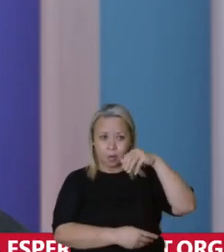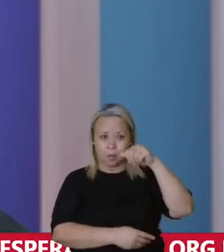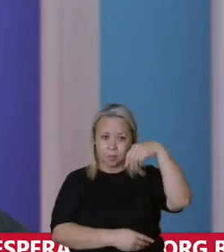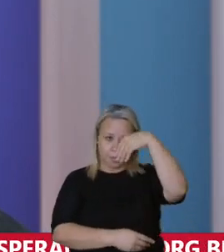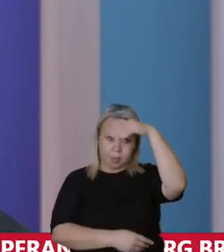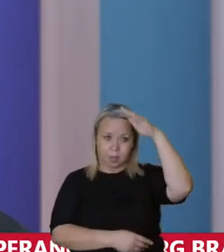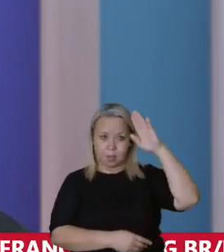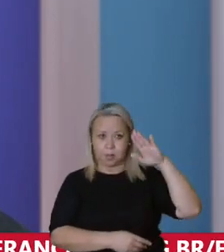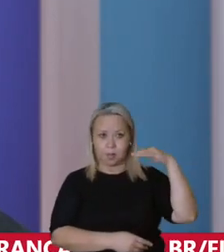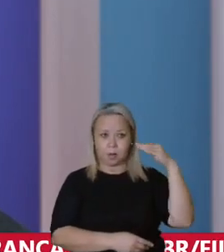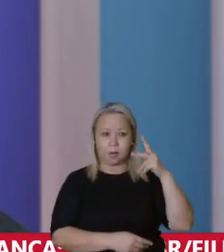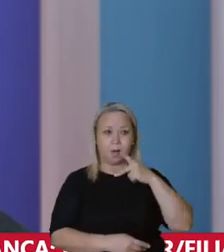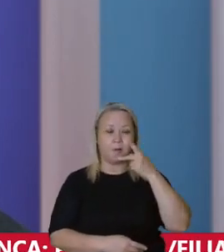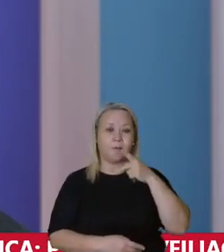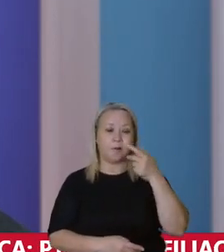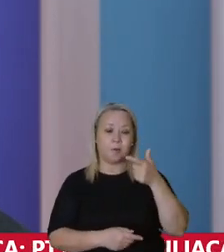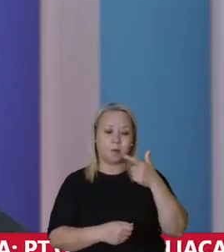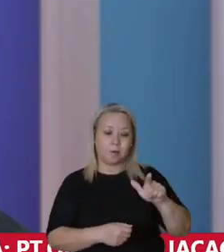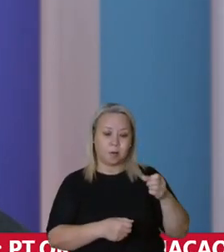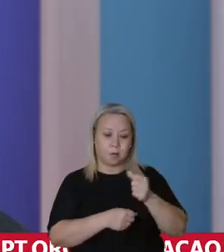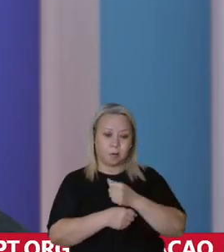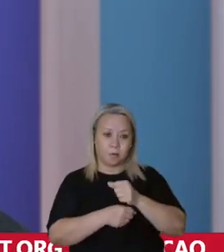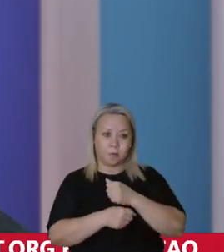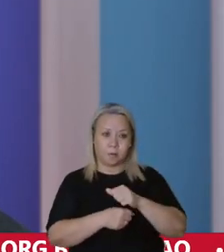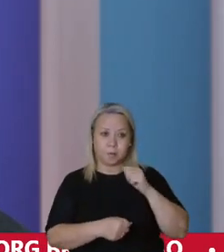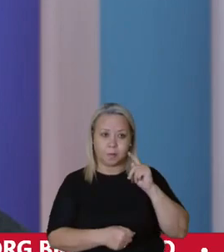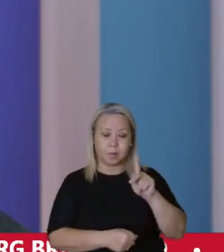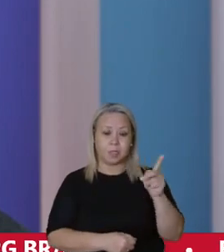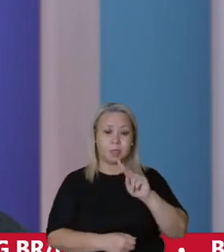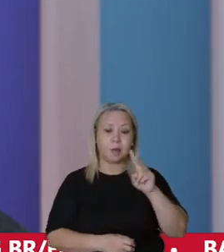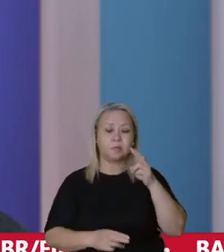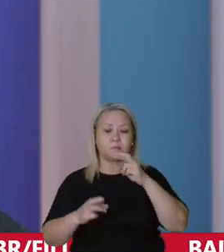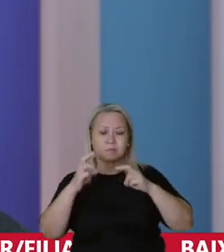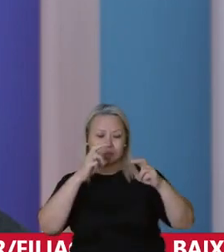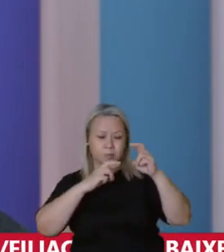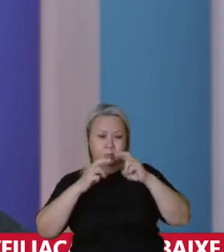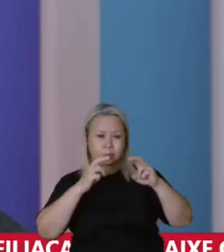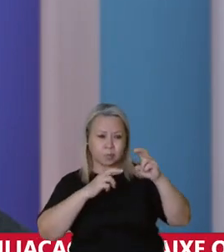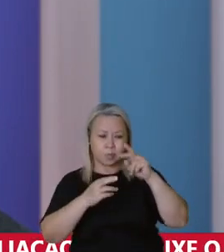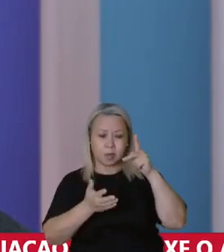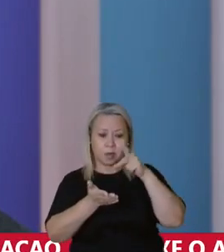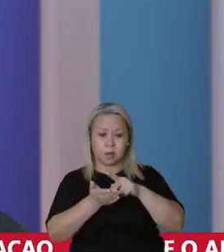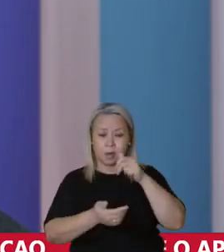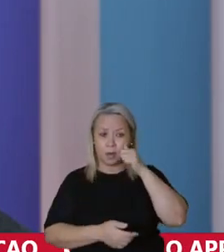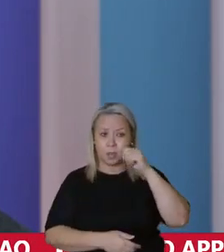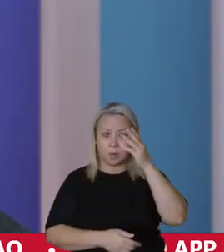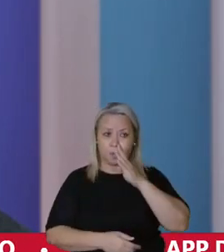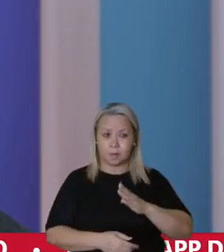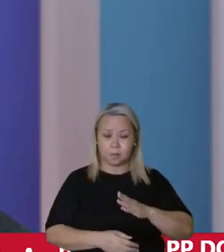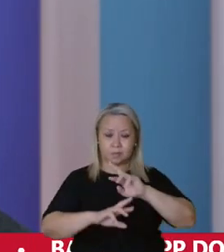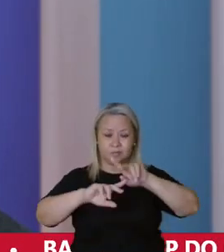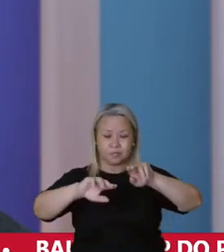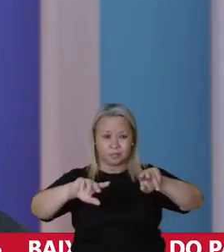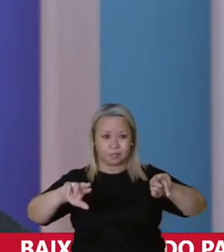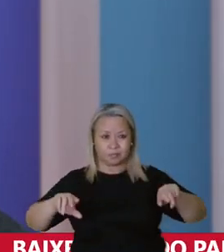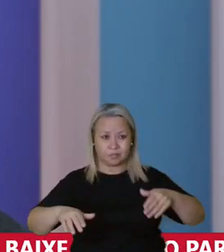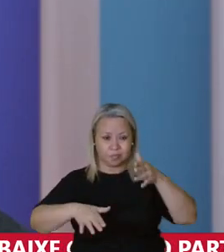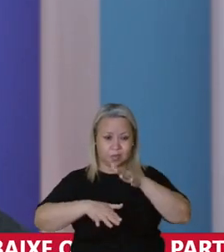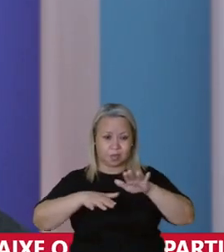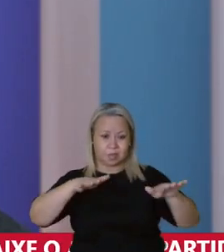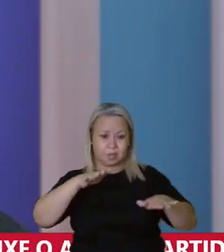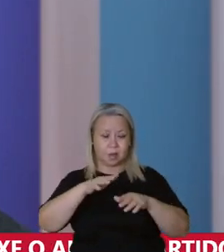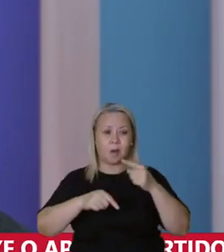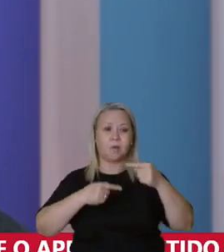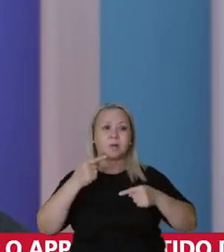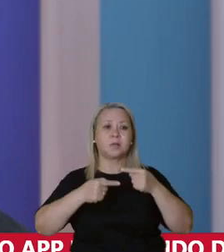Rosário, falou como a reforma da Previdência não olha para a realidade das mulheres brasileiras, que é plural e desigual, e o que se discute